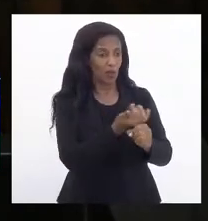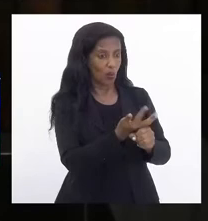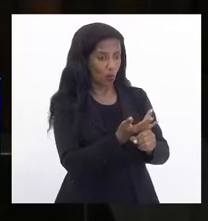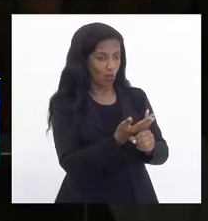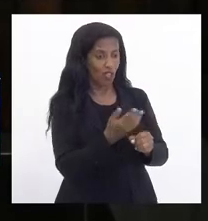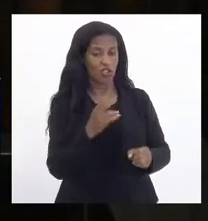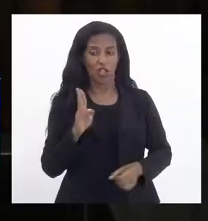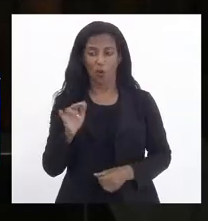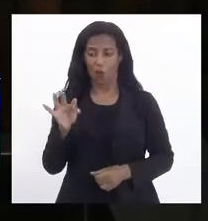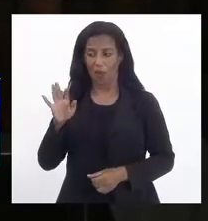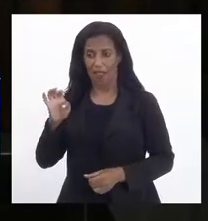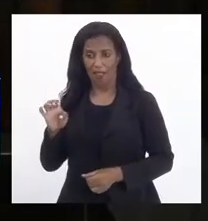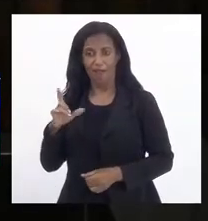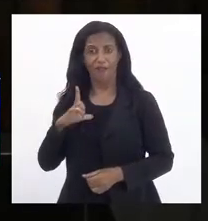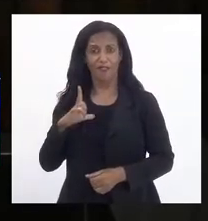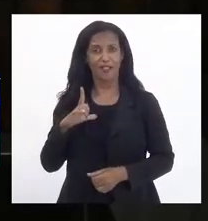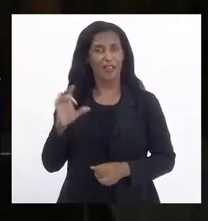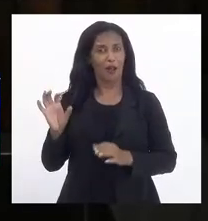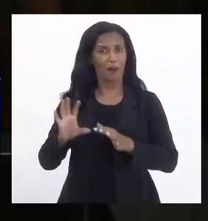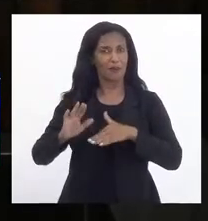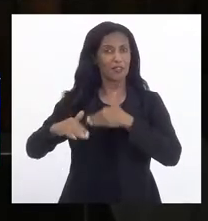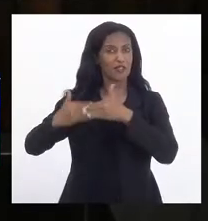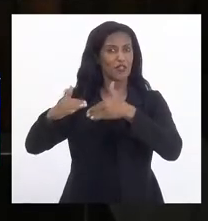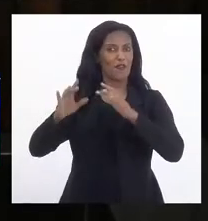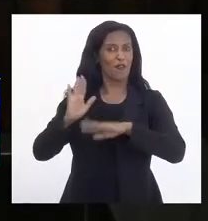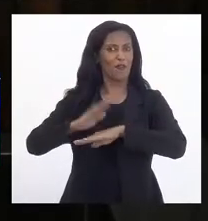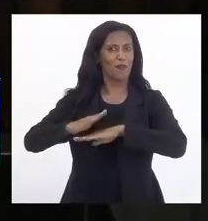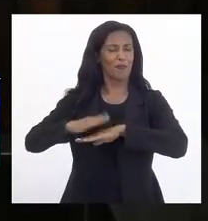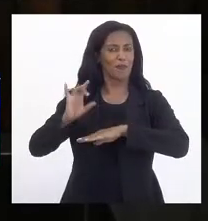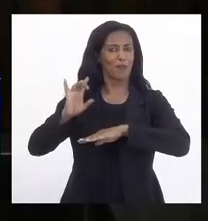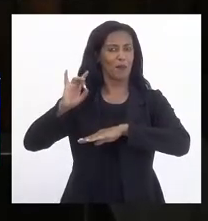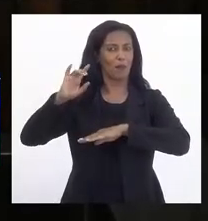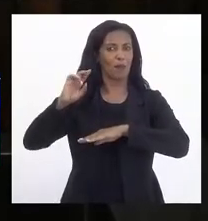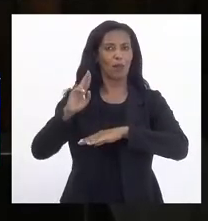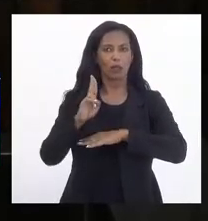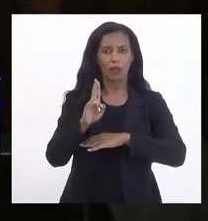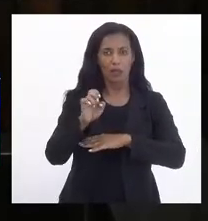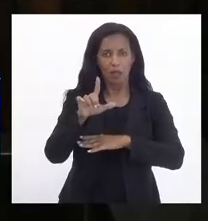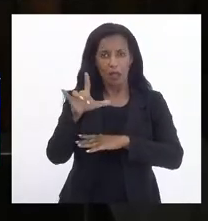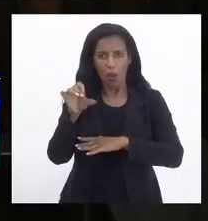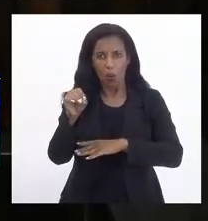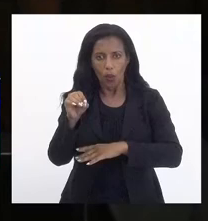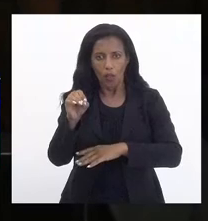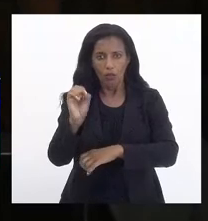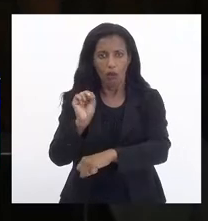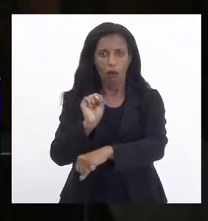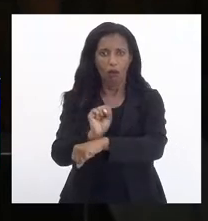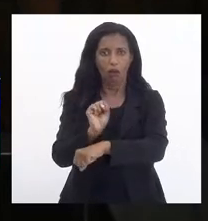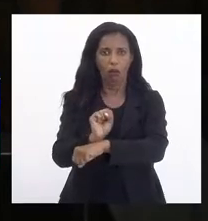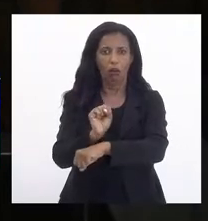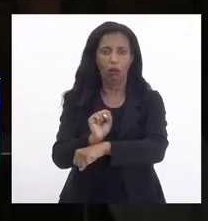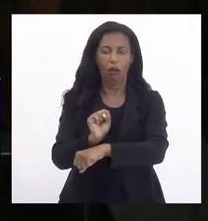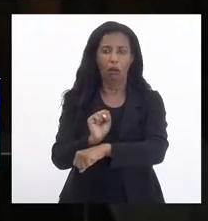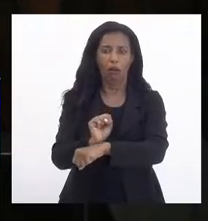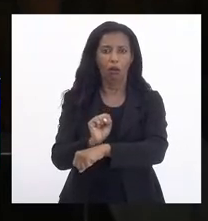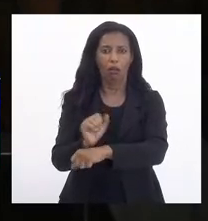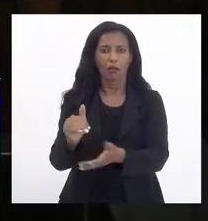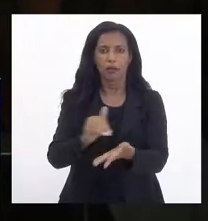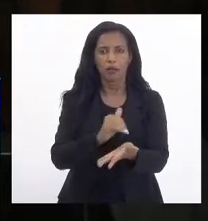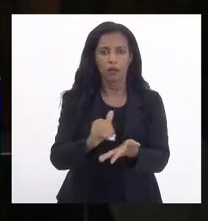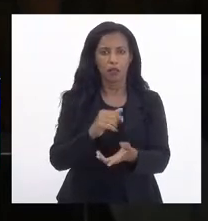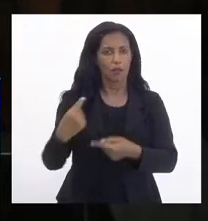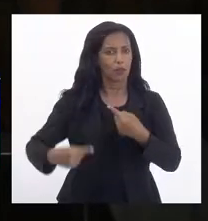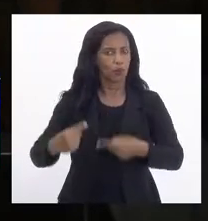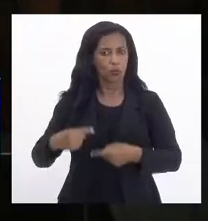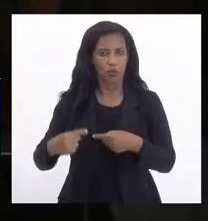uma autonomia, se desenvolvem por conta própria, e a UESO fica no limbo de uma secretaria que não tem política para o